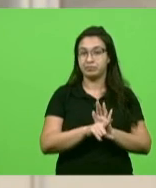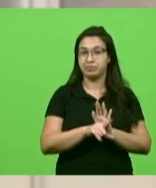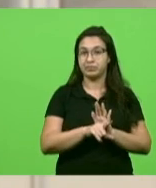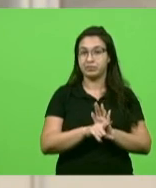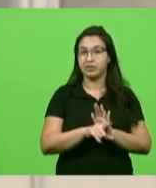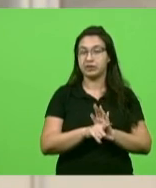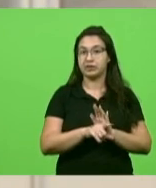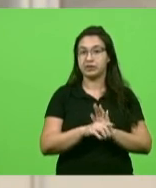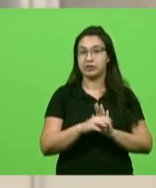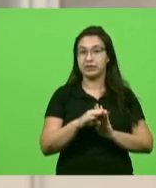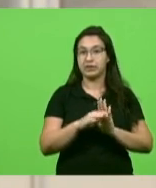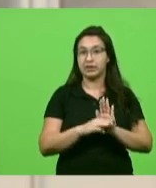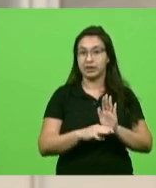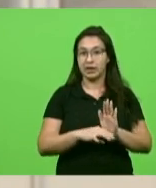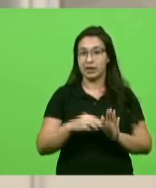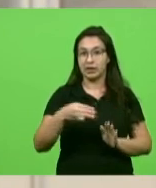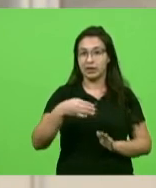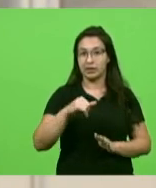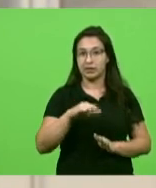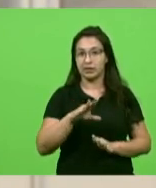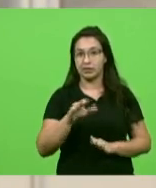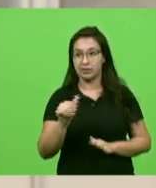da carta mágica